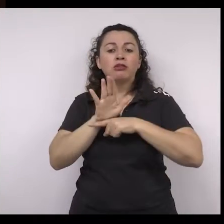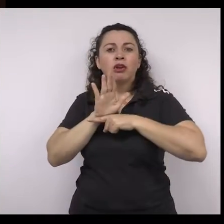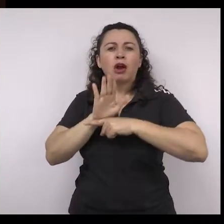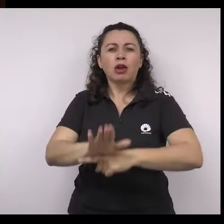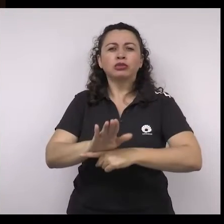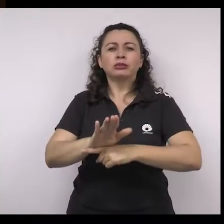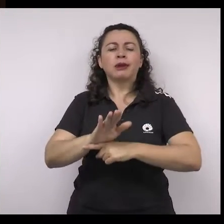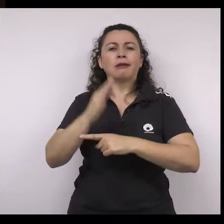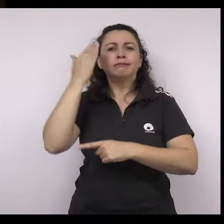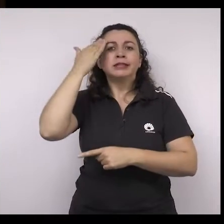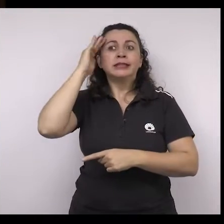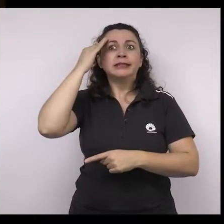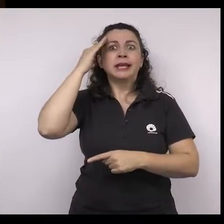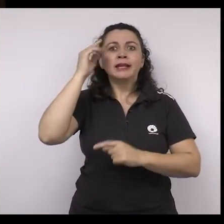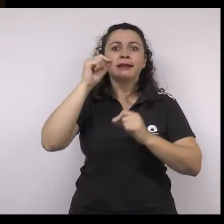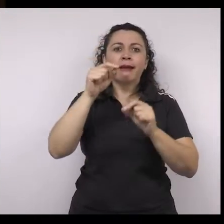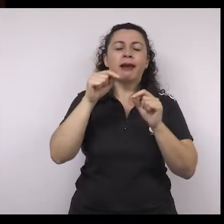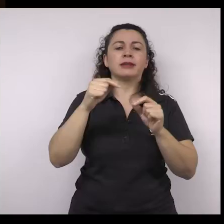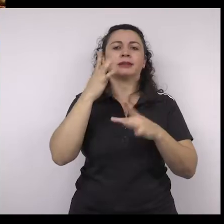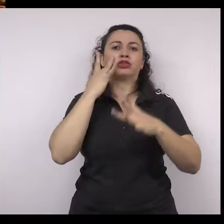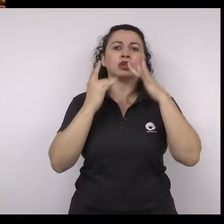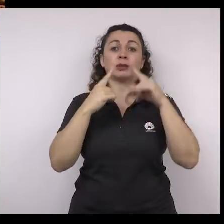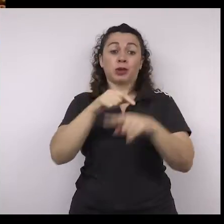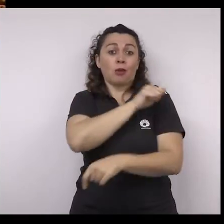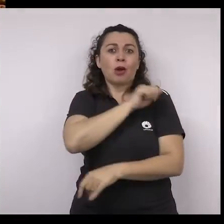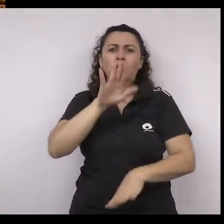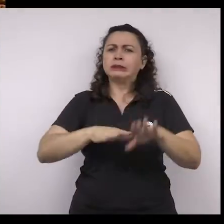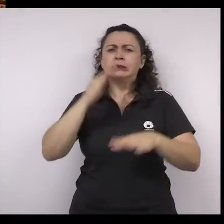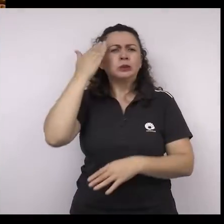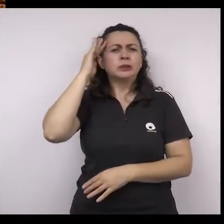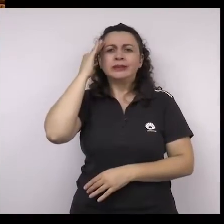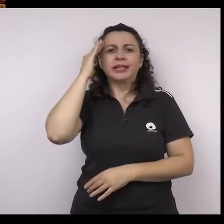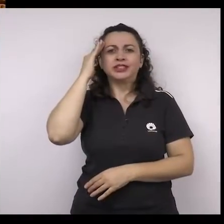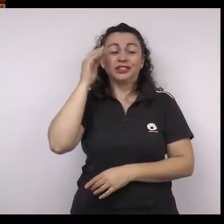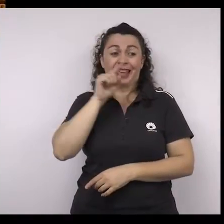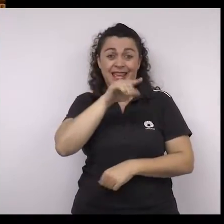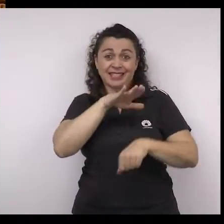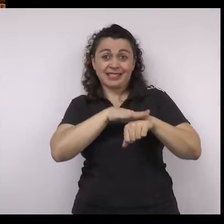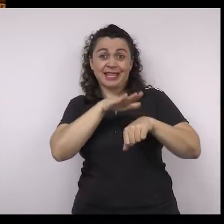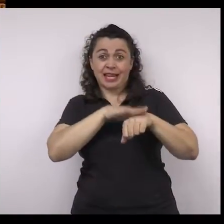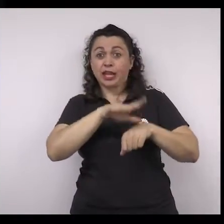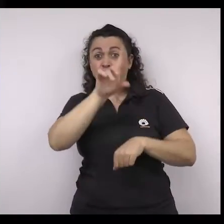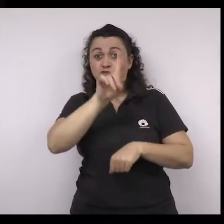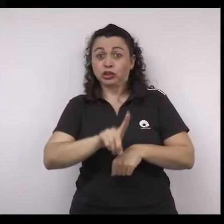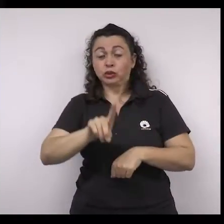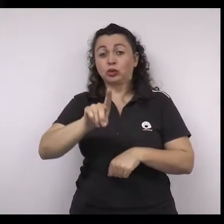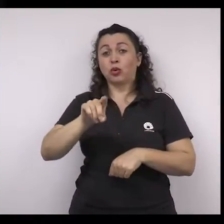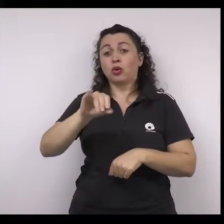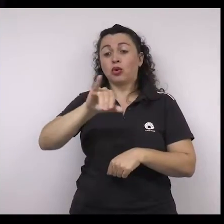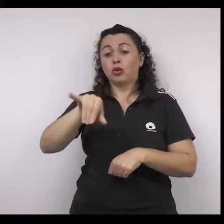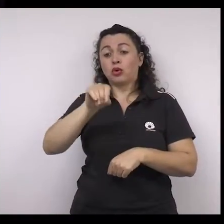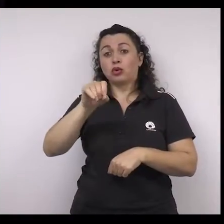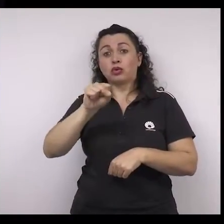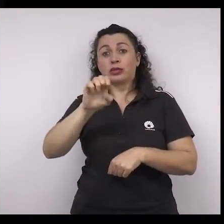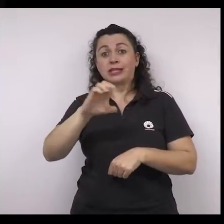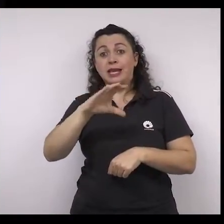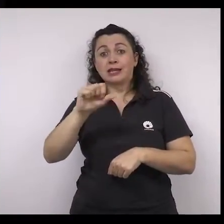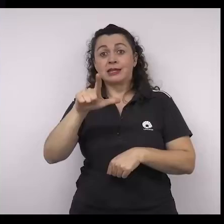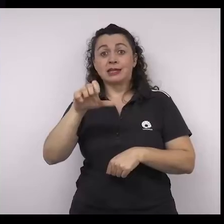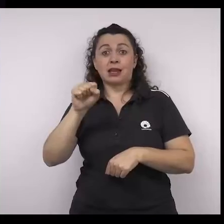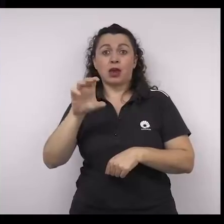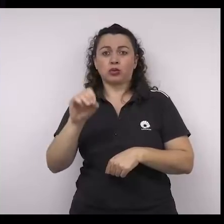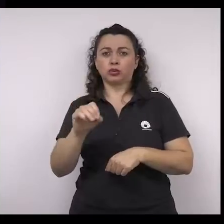dessa peça, que tem uma série de dificuldades para os alunos. Com direção de José Celso Martinez, a montagem do grupo mistura